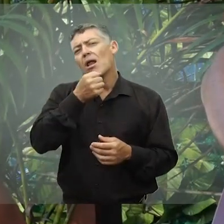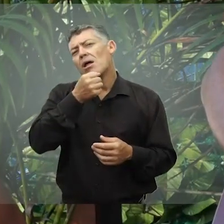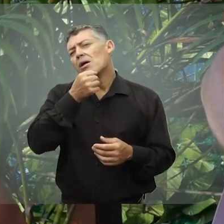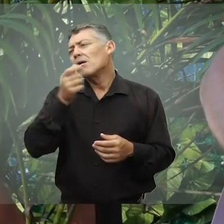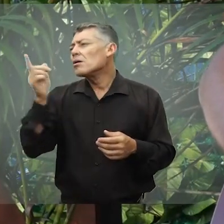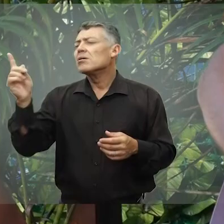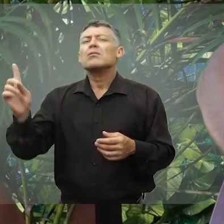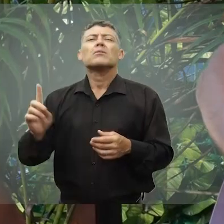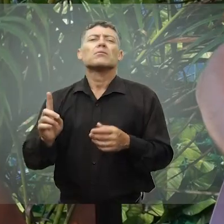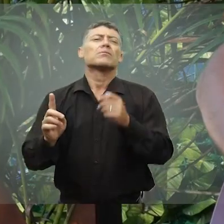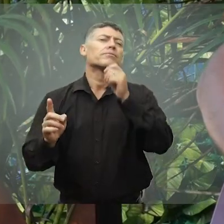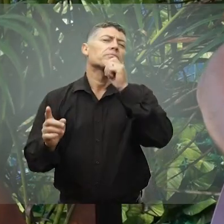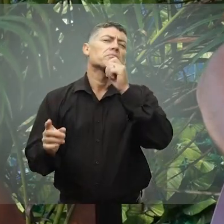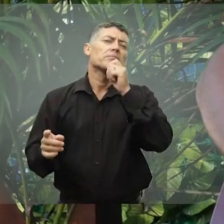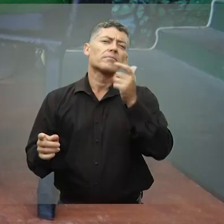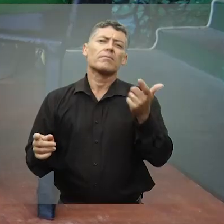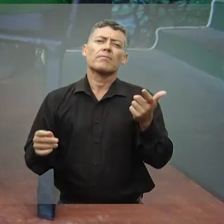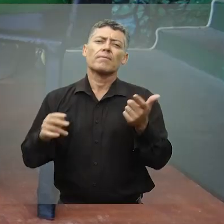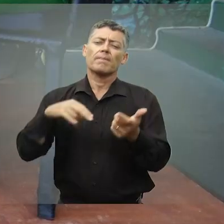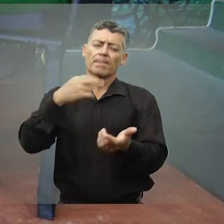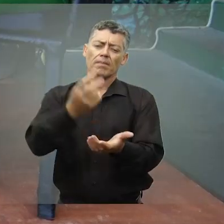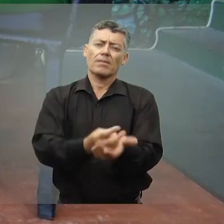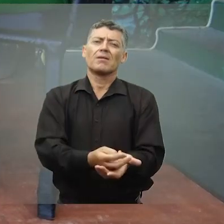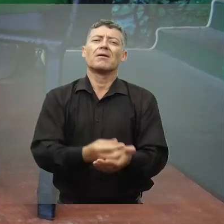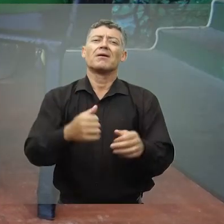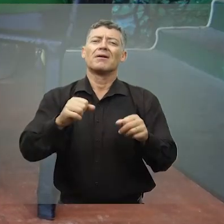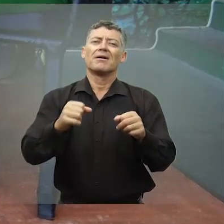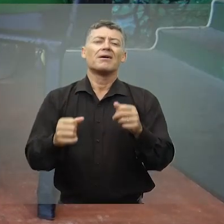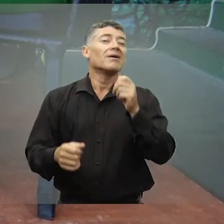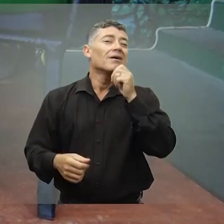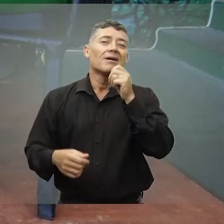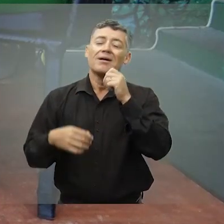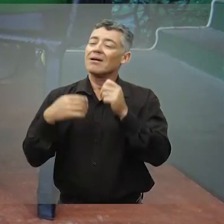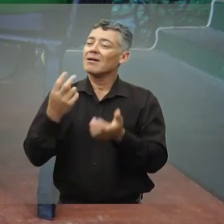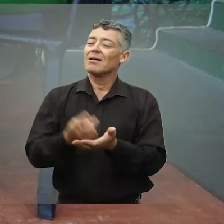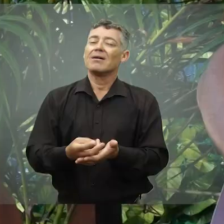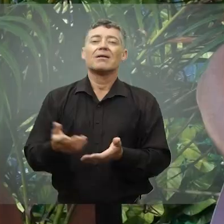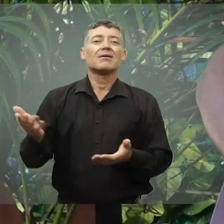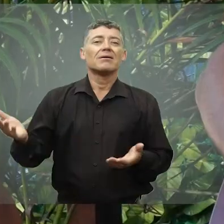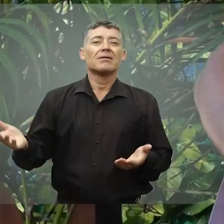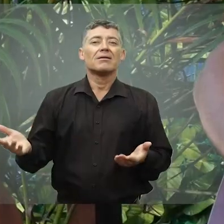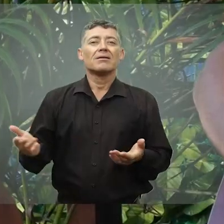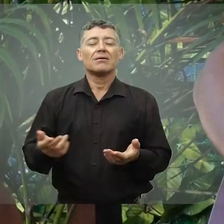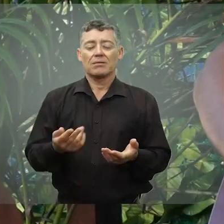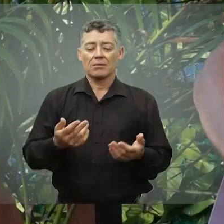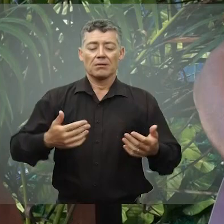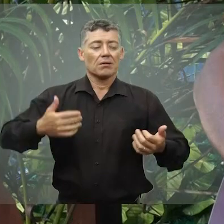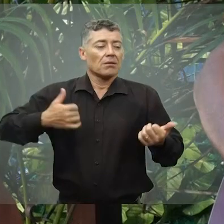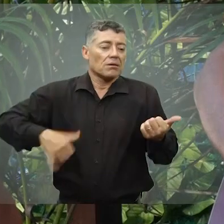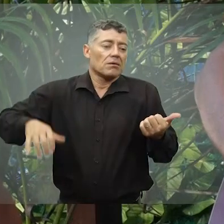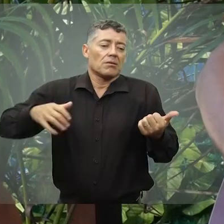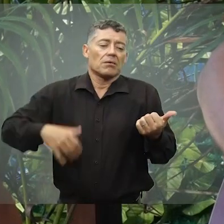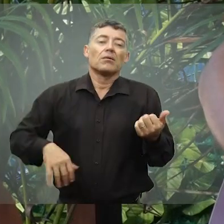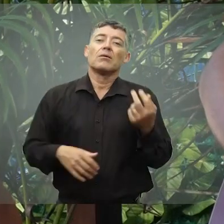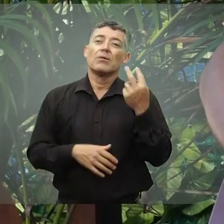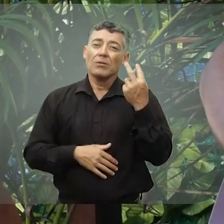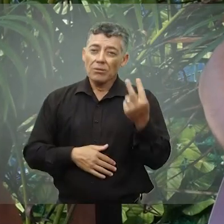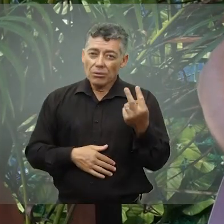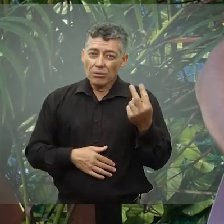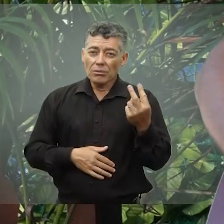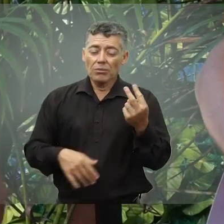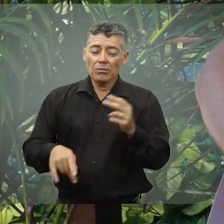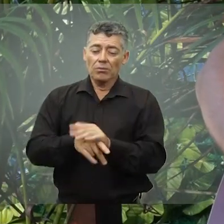não foi, tinha caído de moto, e o cantor não foi para o ensaio, e dois músicos, que eram os donos da